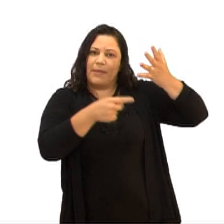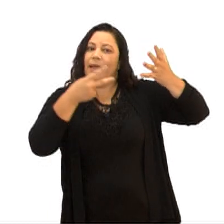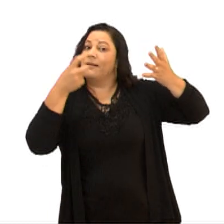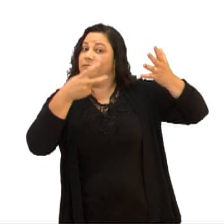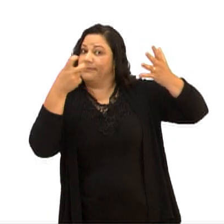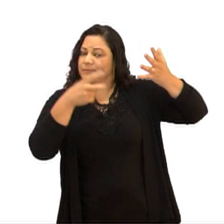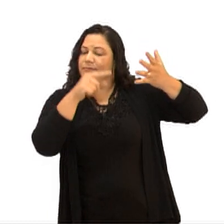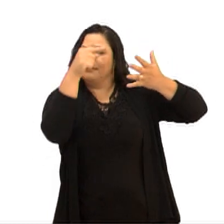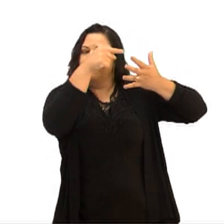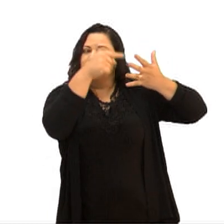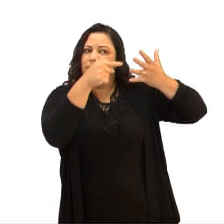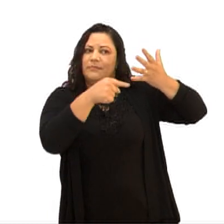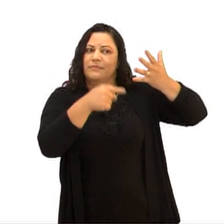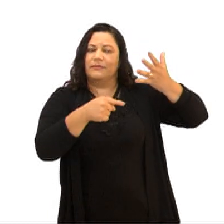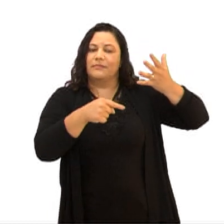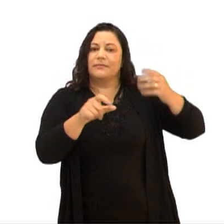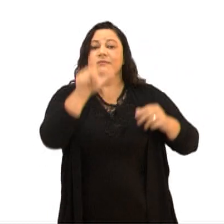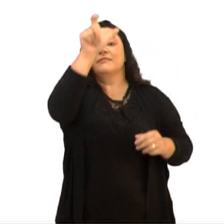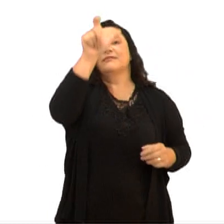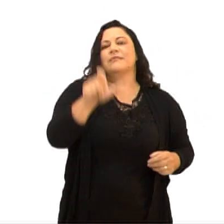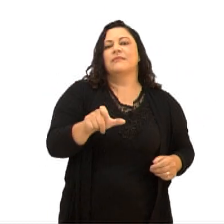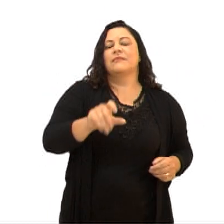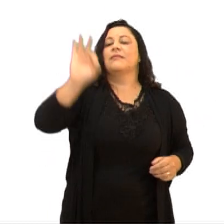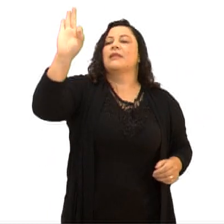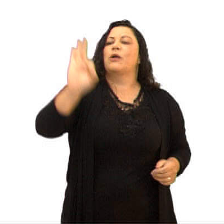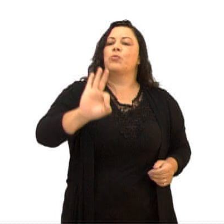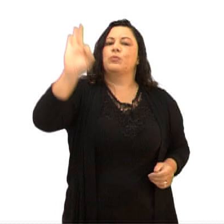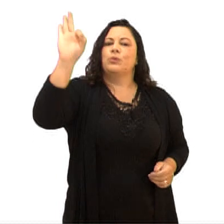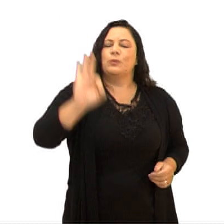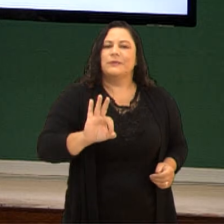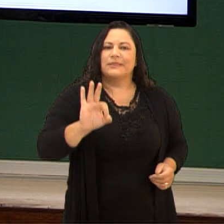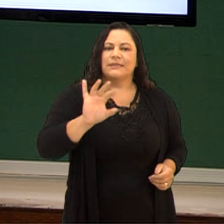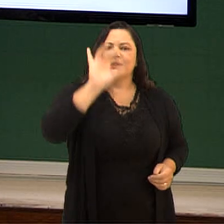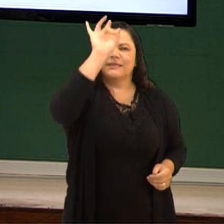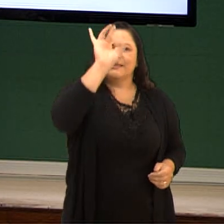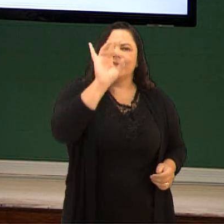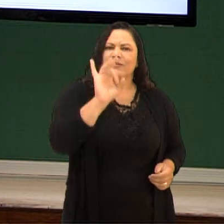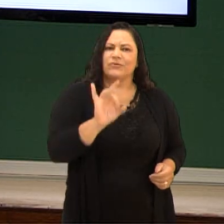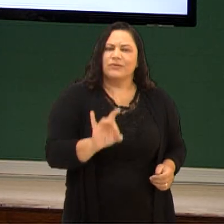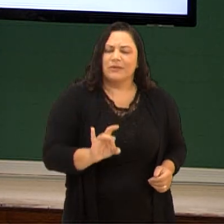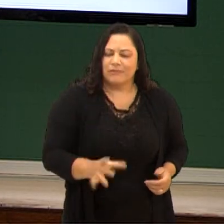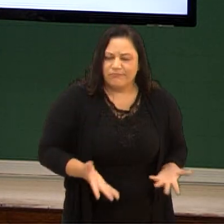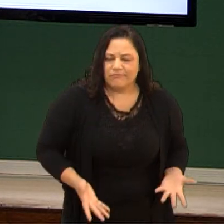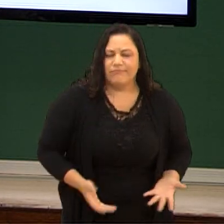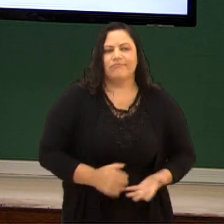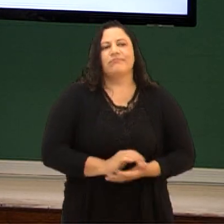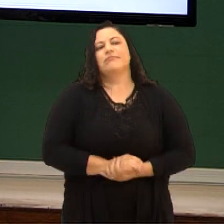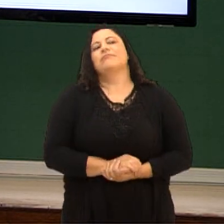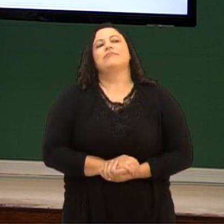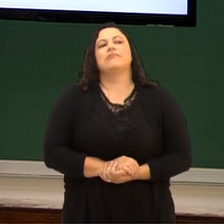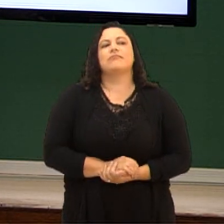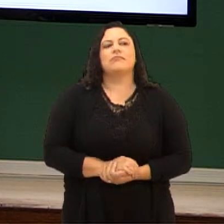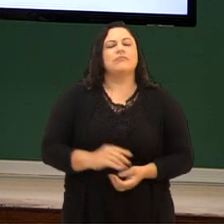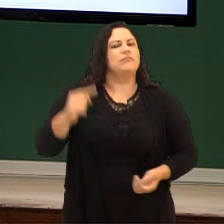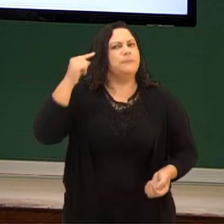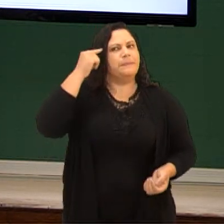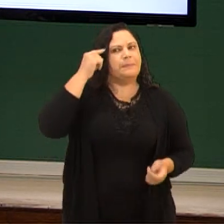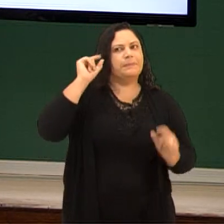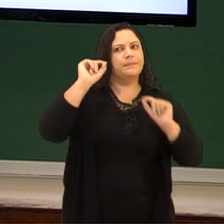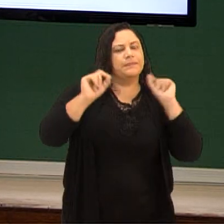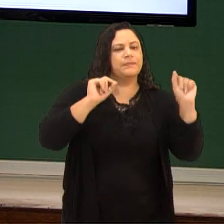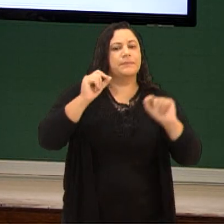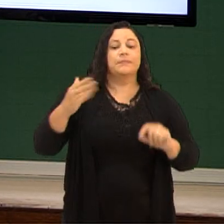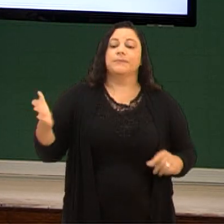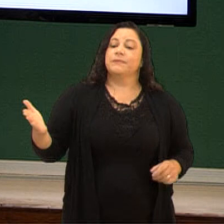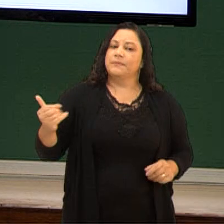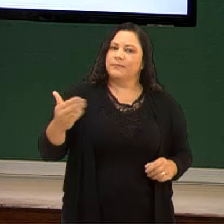sua pesquisa e a porcentagem referente a cada espécie, certo? Então, ele achou que o quê? Que